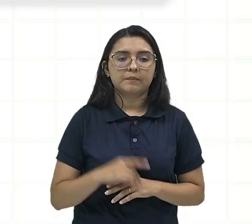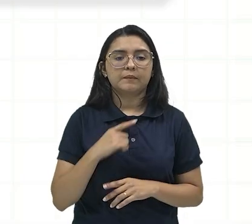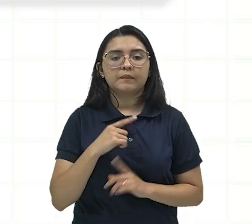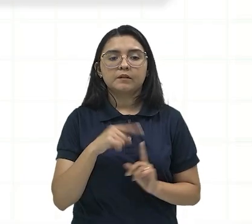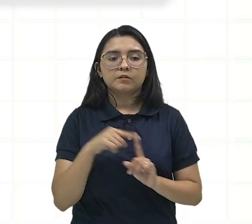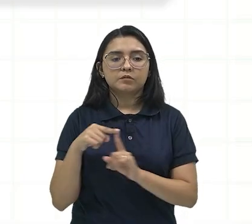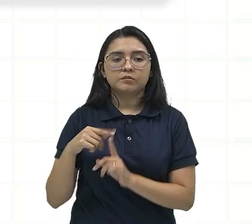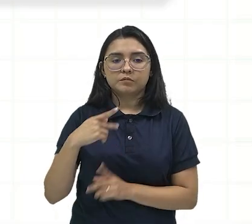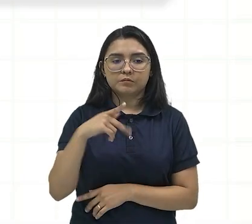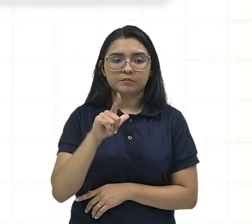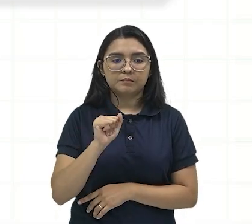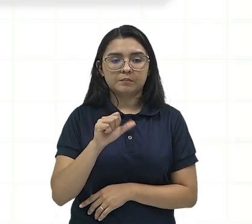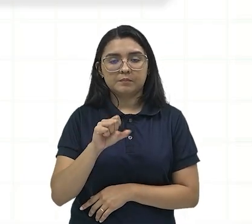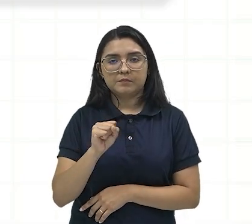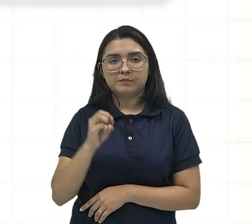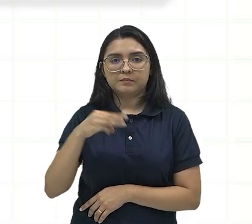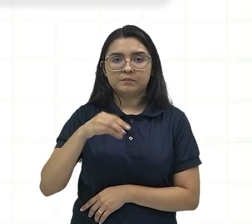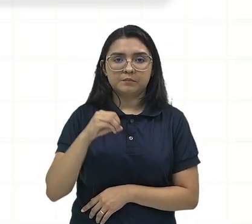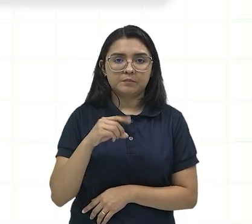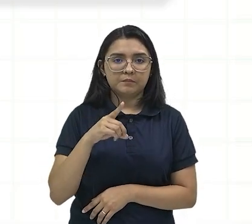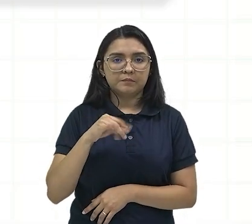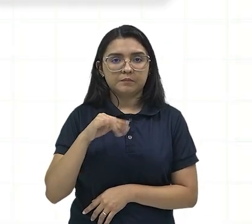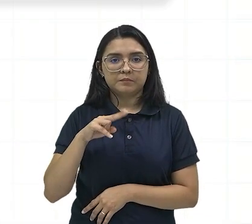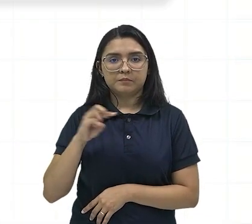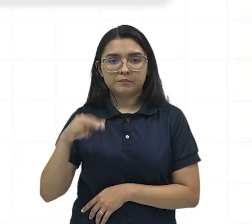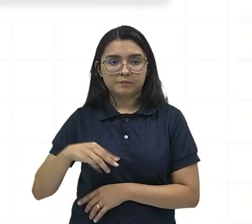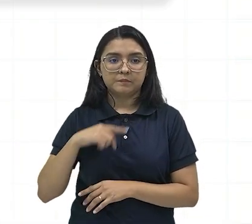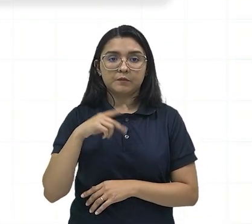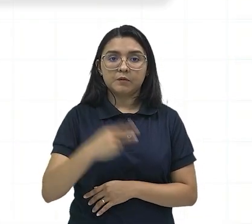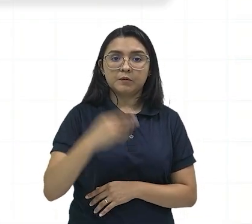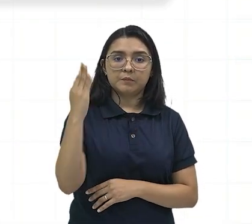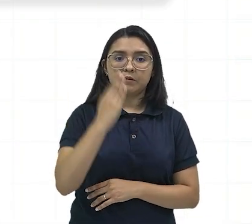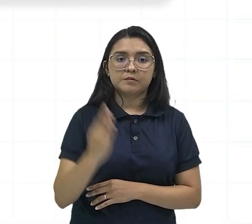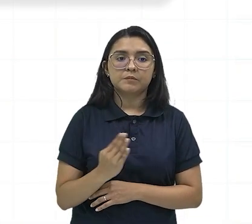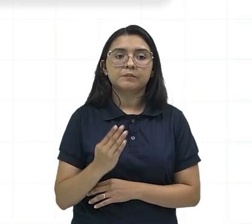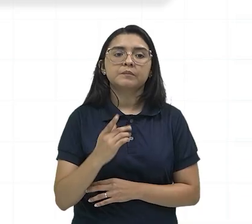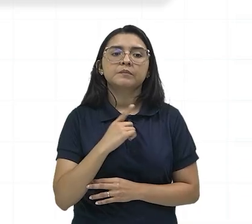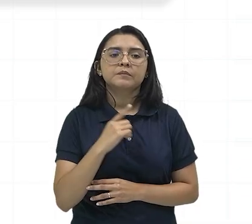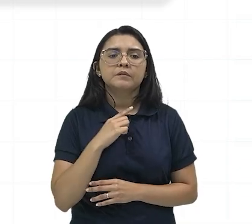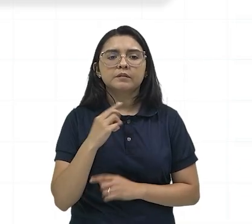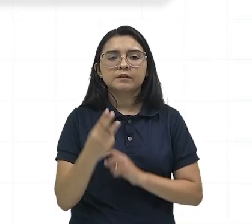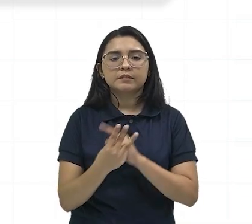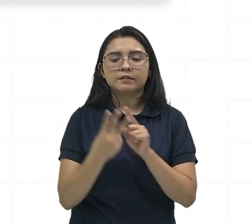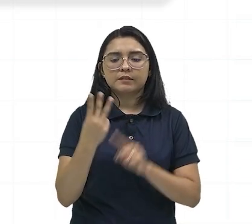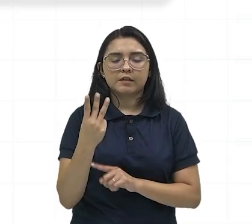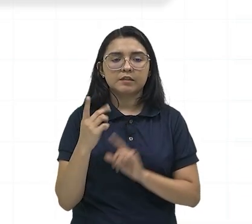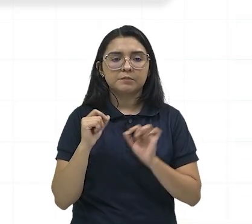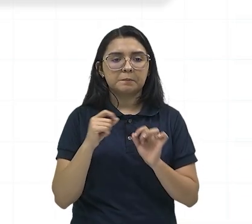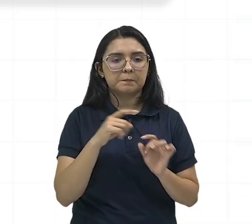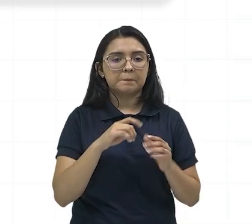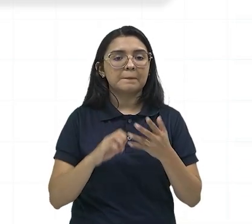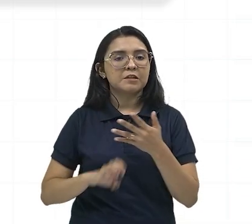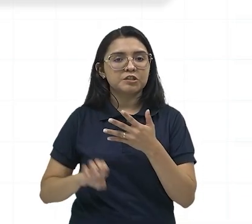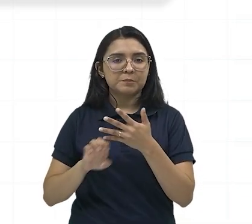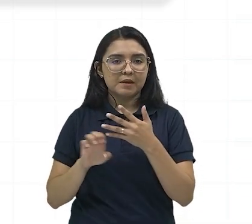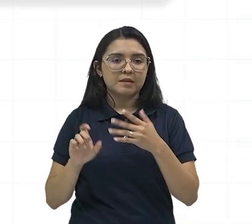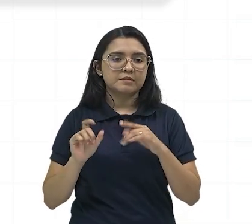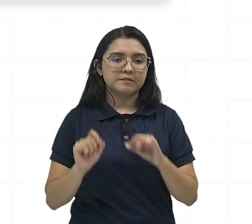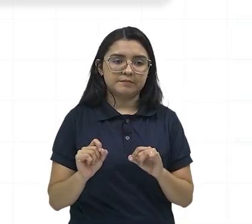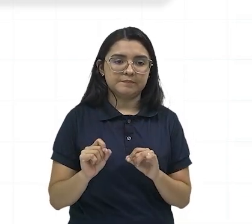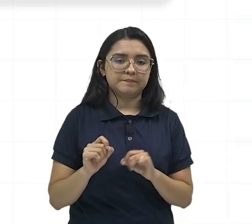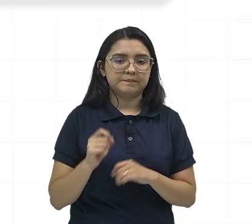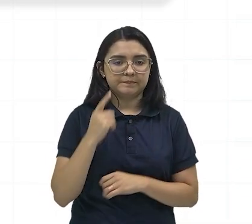gênero Plasmodium. E aí no Brasil, pessoal, nós temos 3 espécies